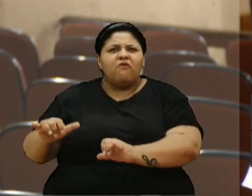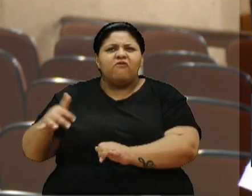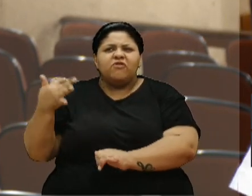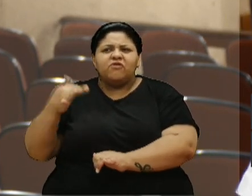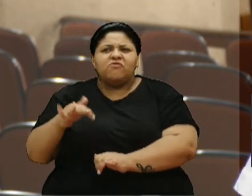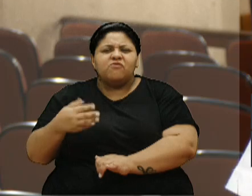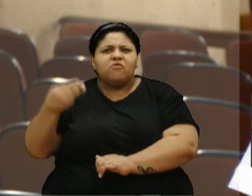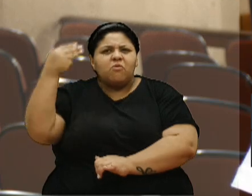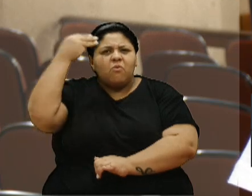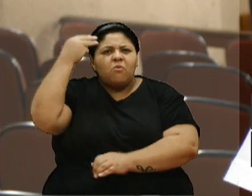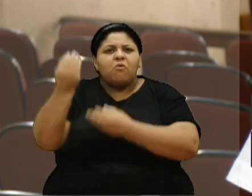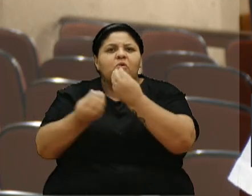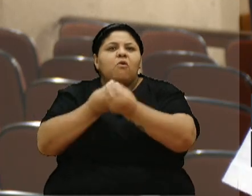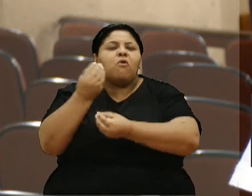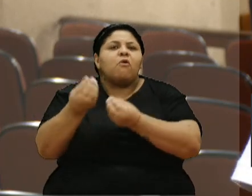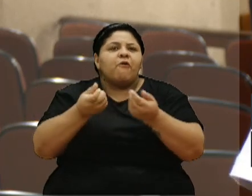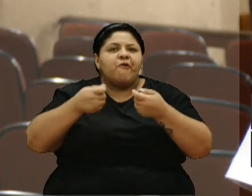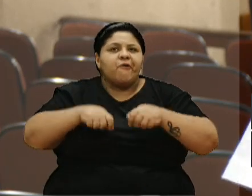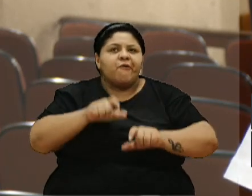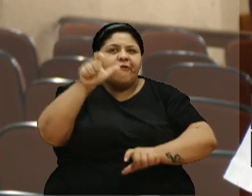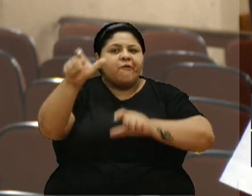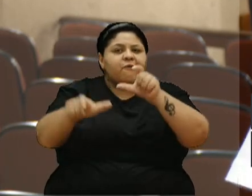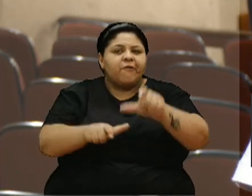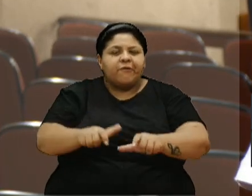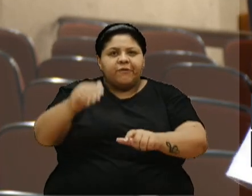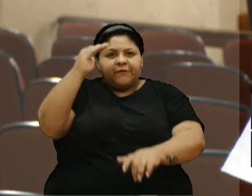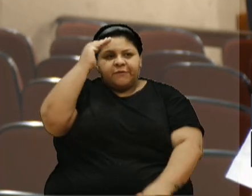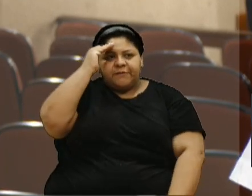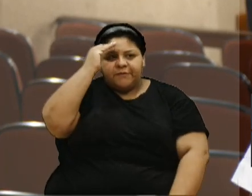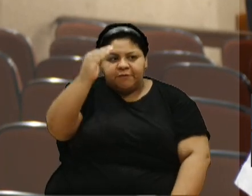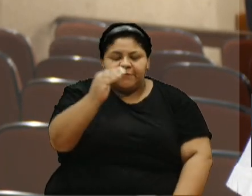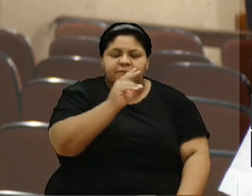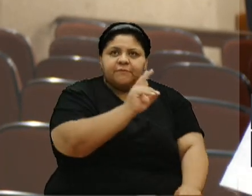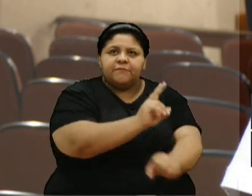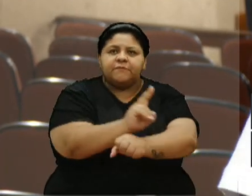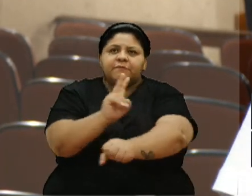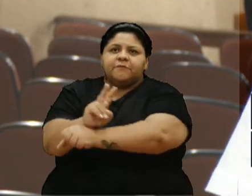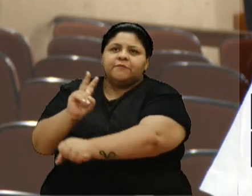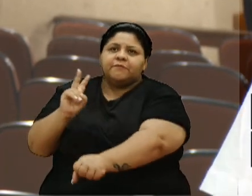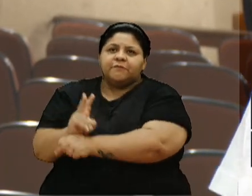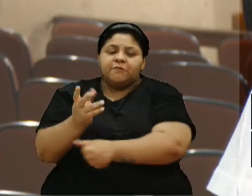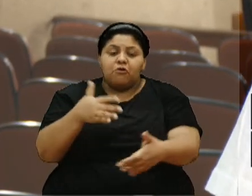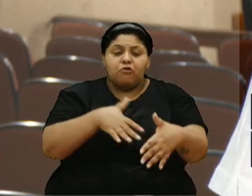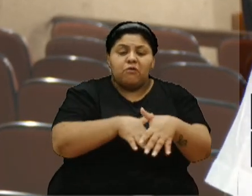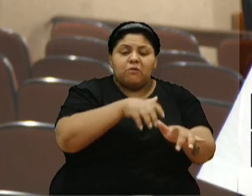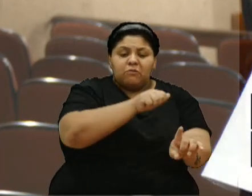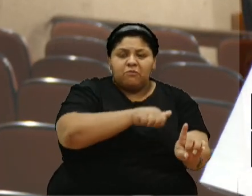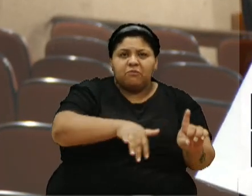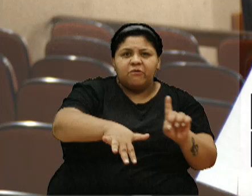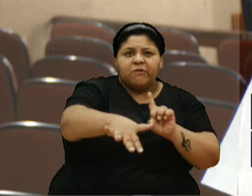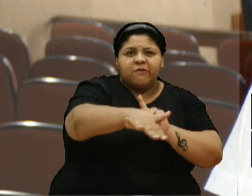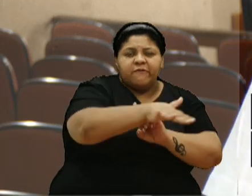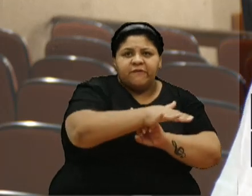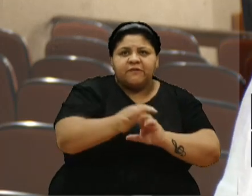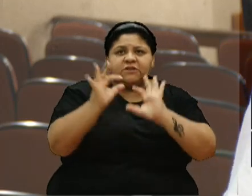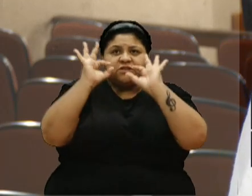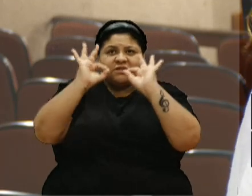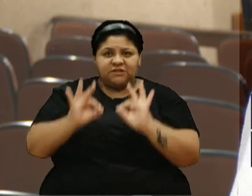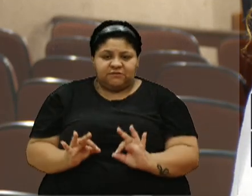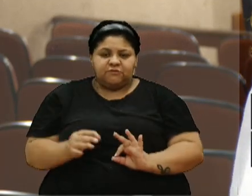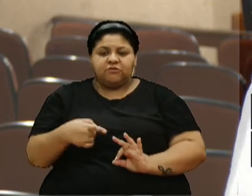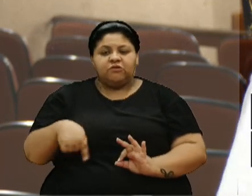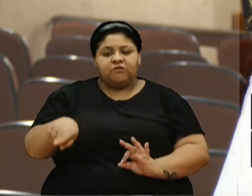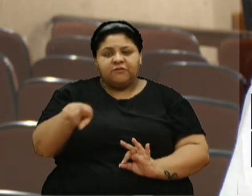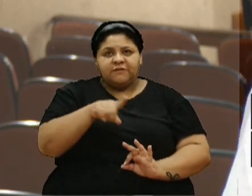são as condições humanas de respeito, de tratamento, de inclusão social, de dignidade que a